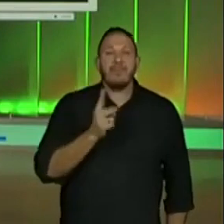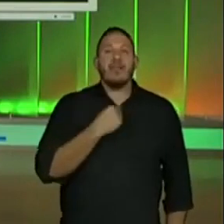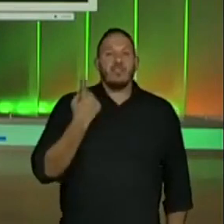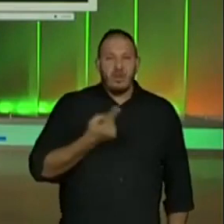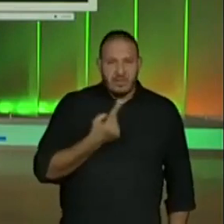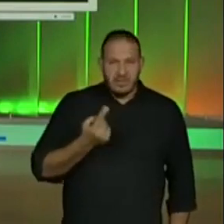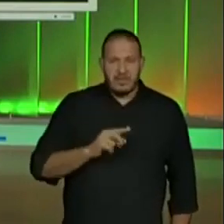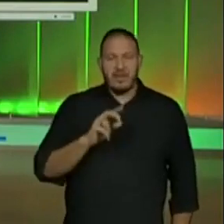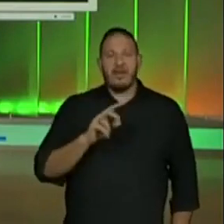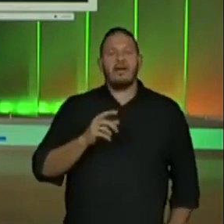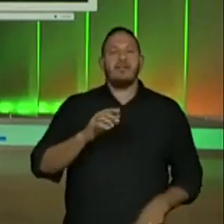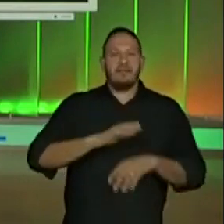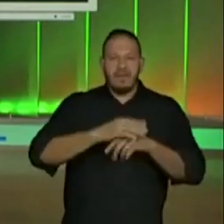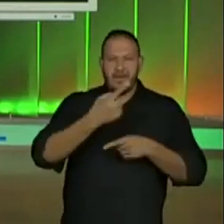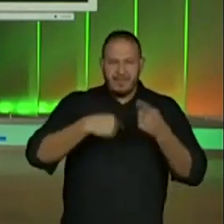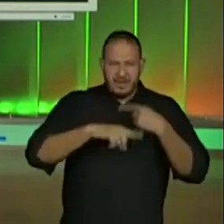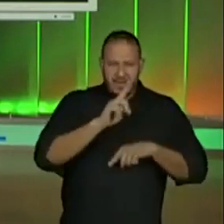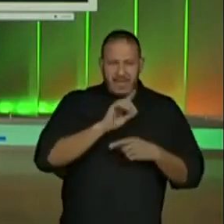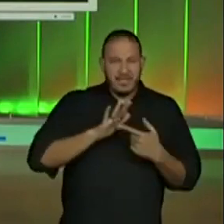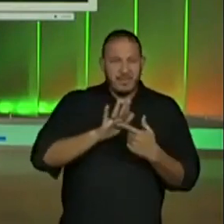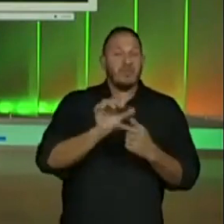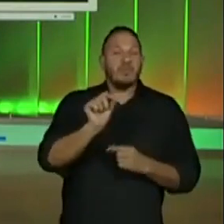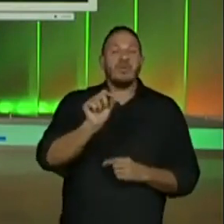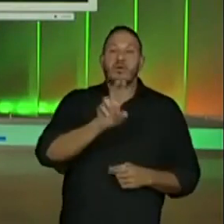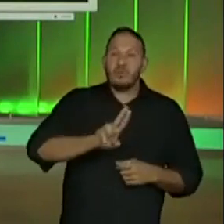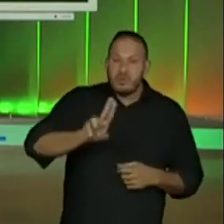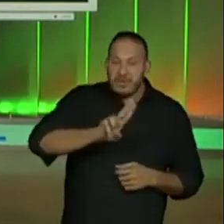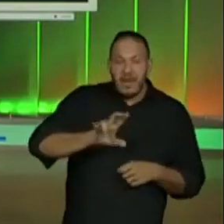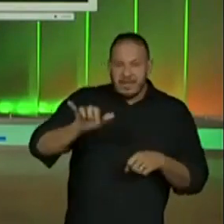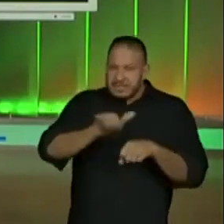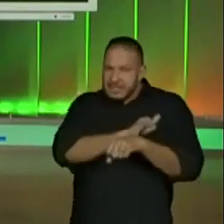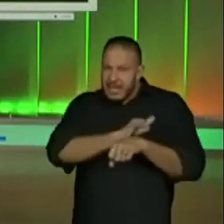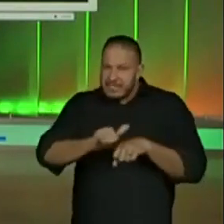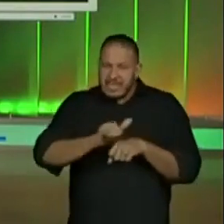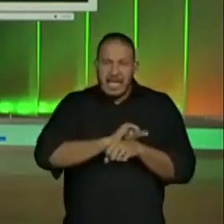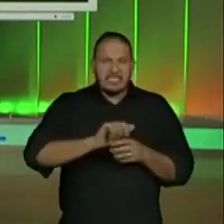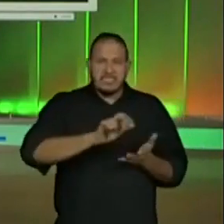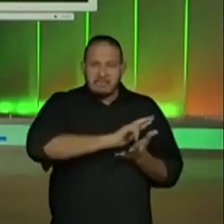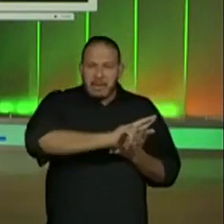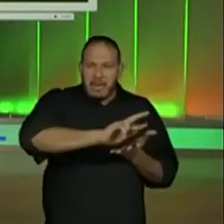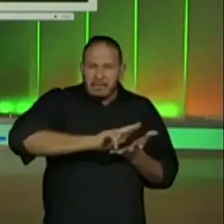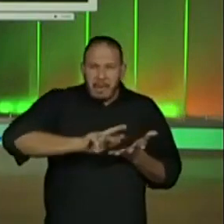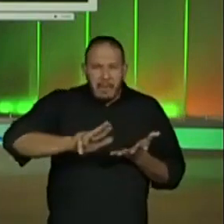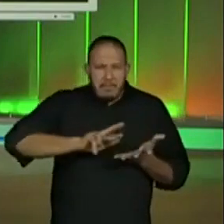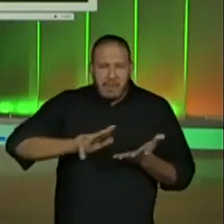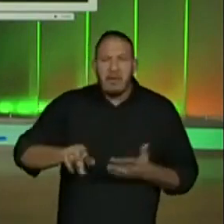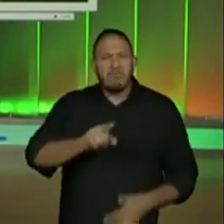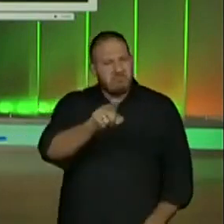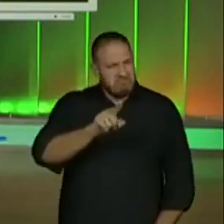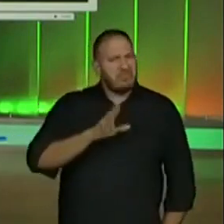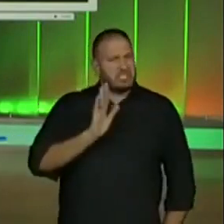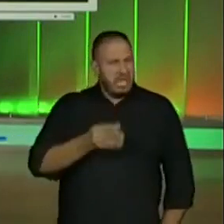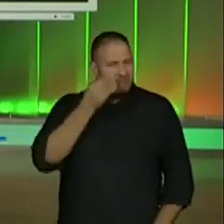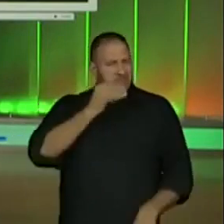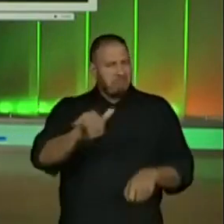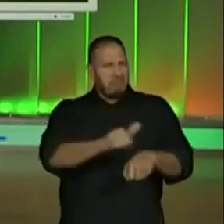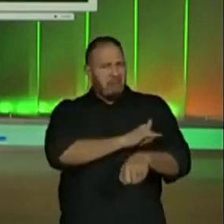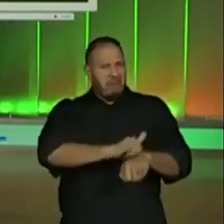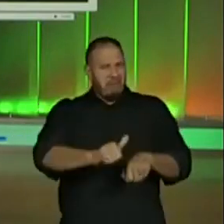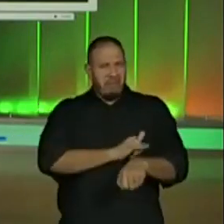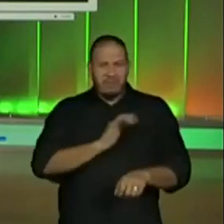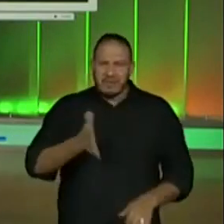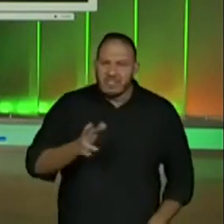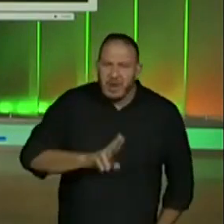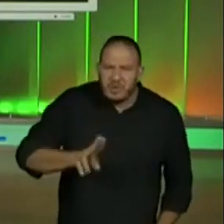habilidade apontava para utilizar estratégias diferentes? Que bom, eu fico feliz que vocês já utilizaram a de vocês e vocês